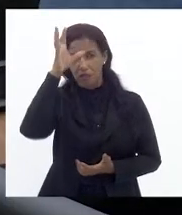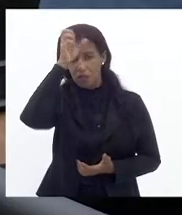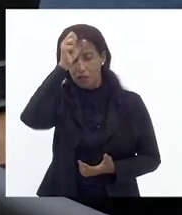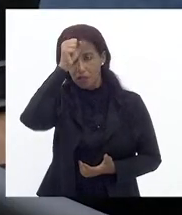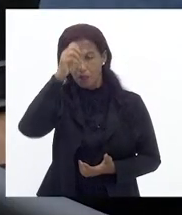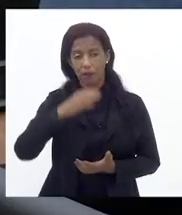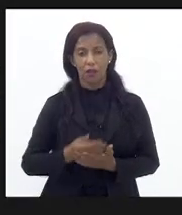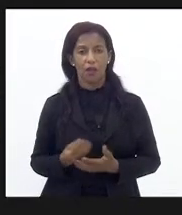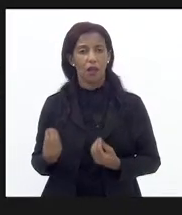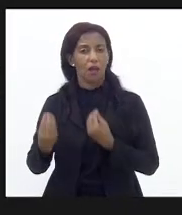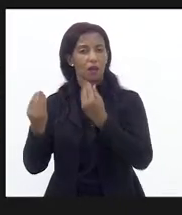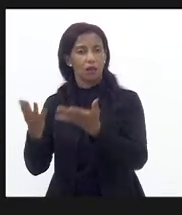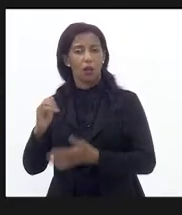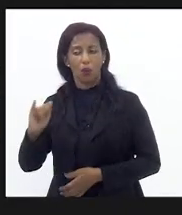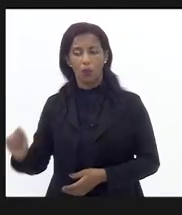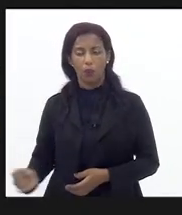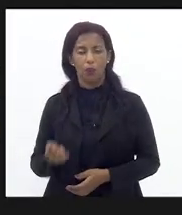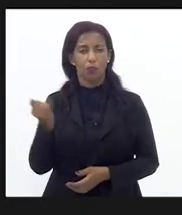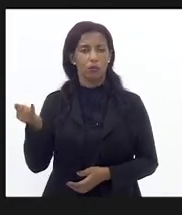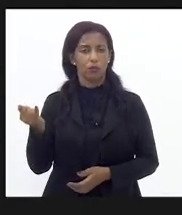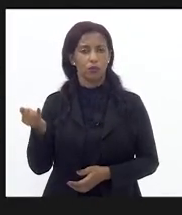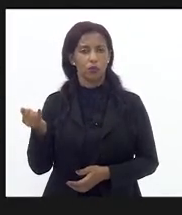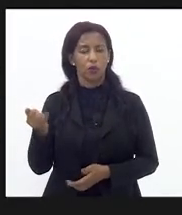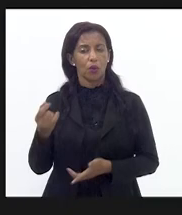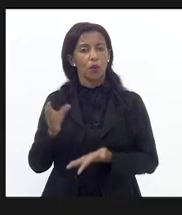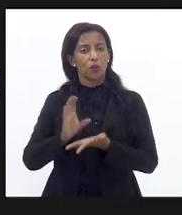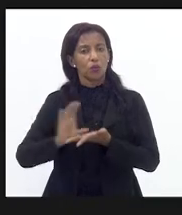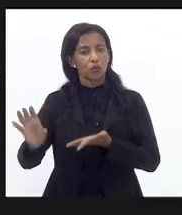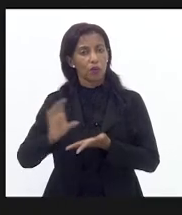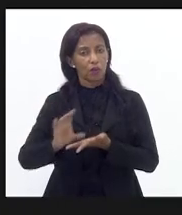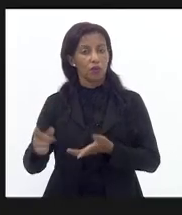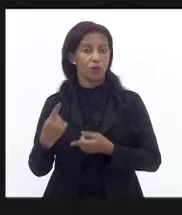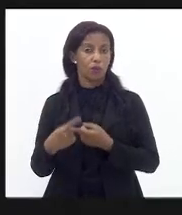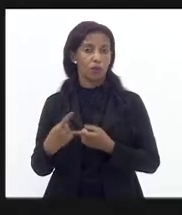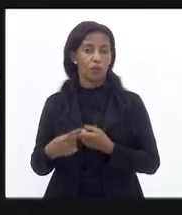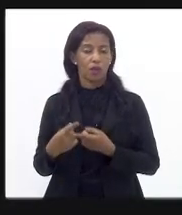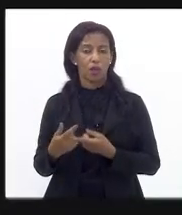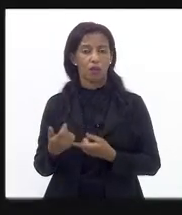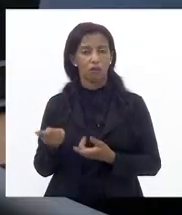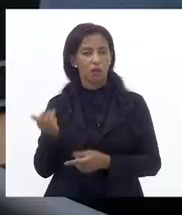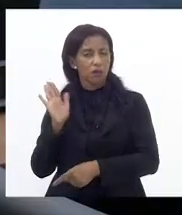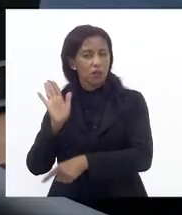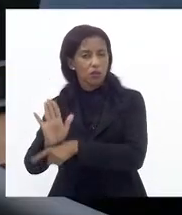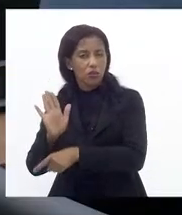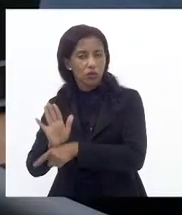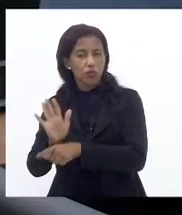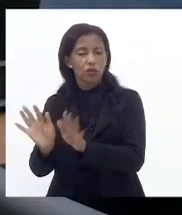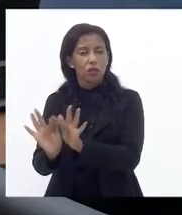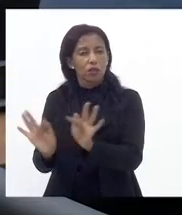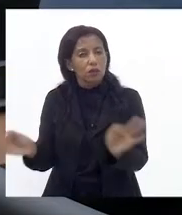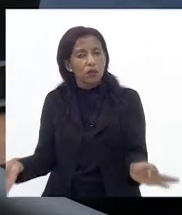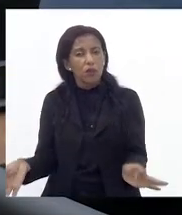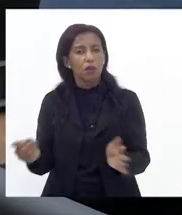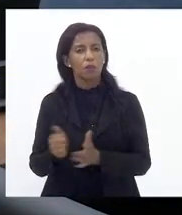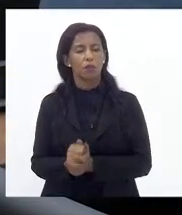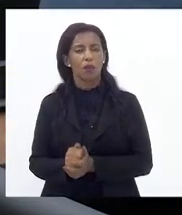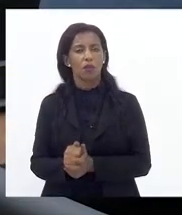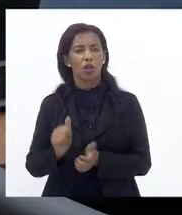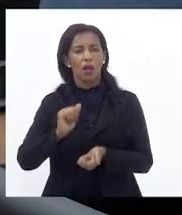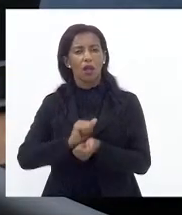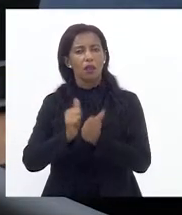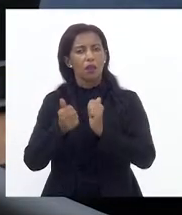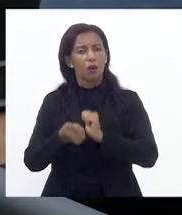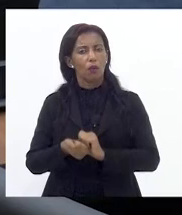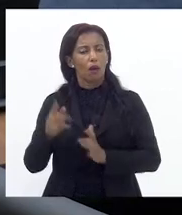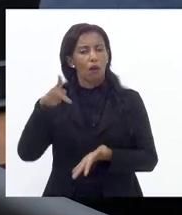o privilégio de benefícios porque os benefícios visão é simplesmente adequar